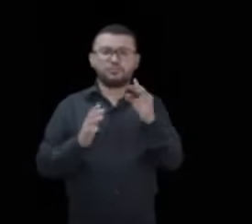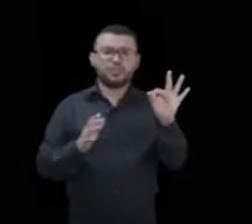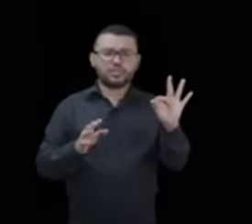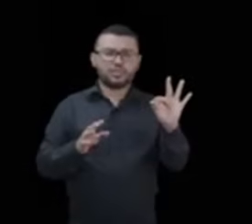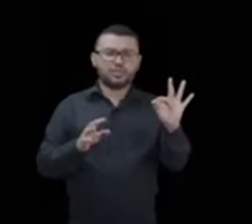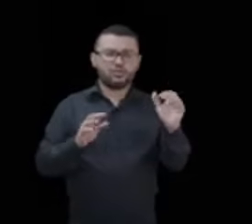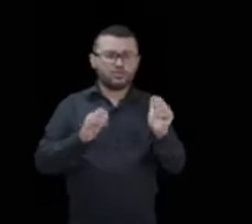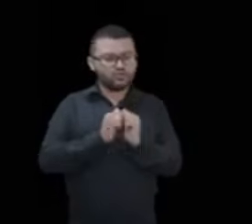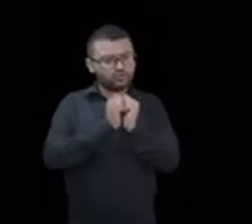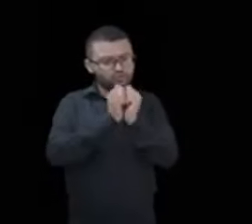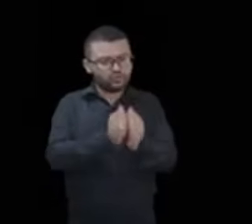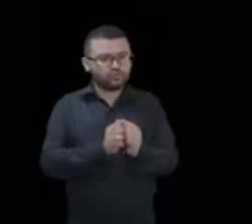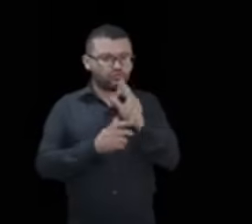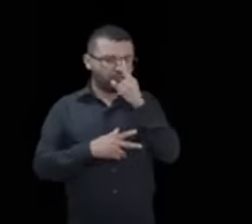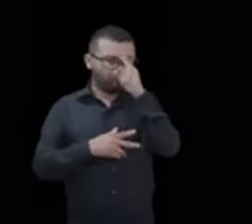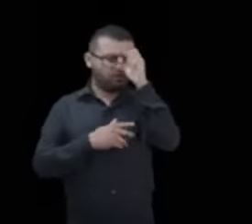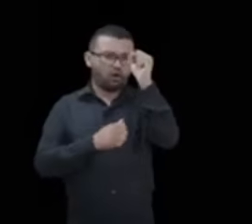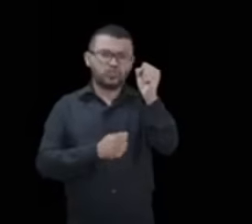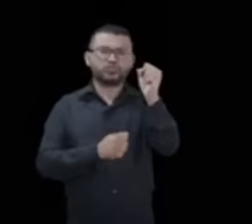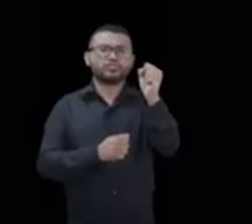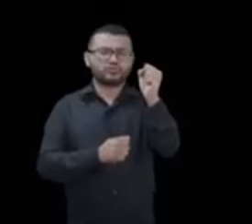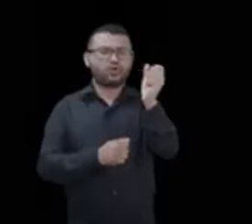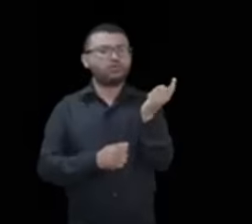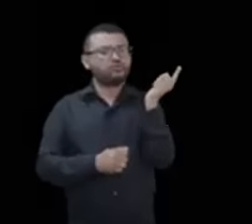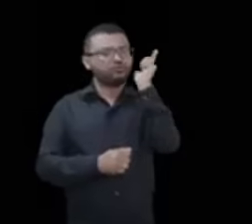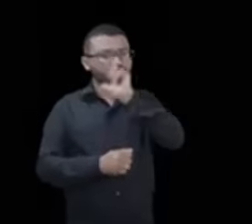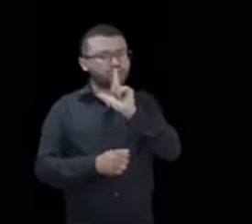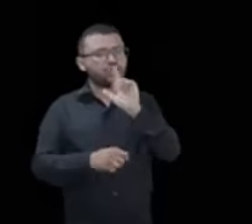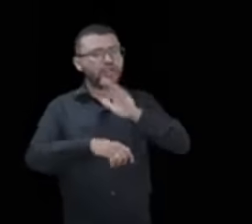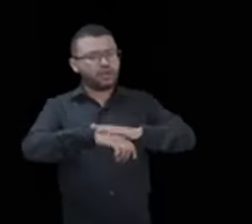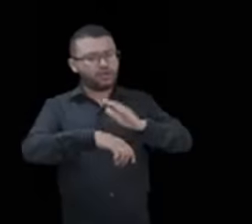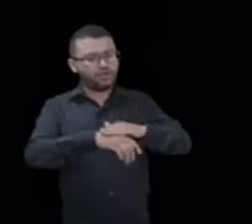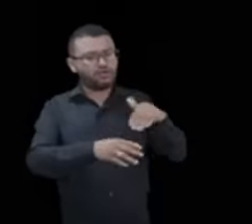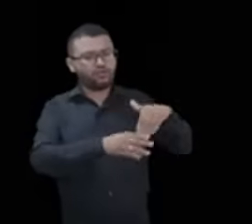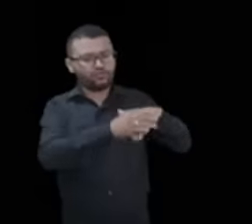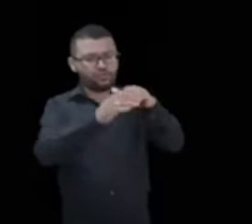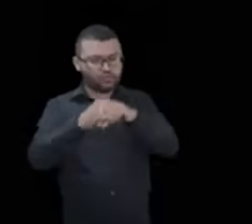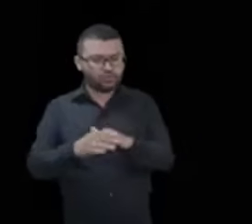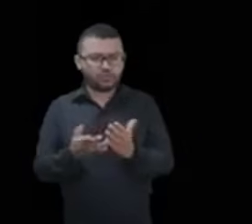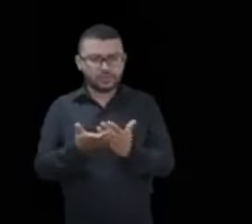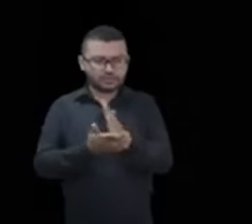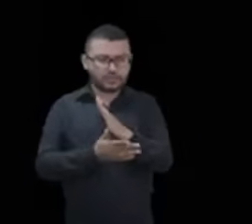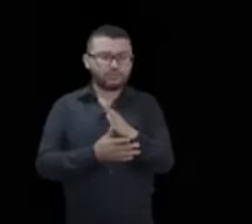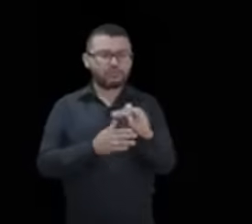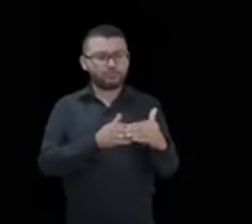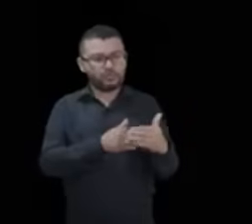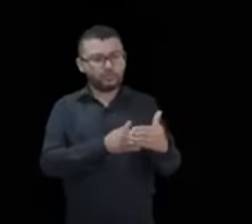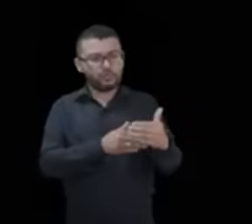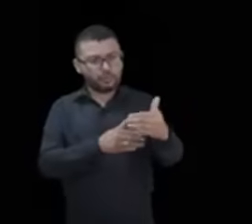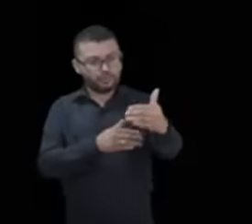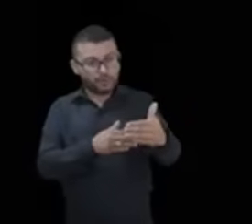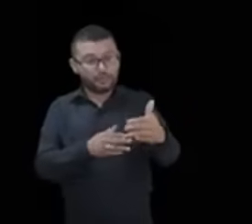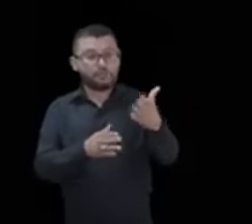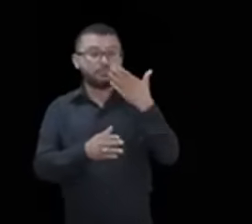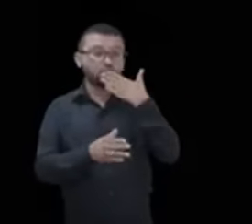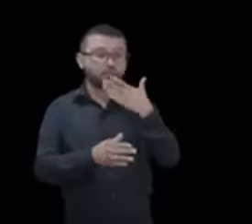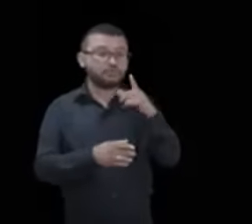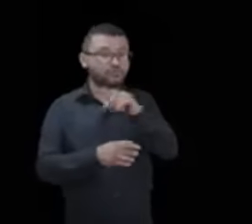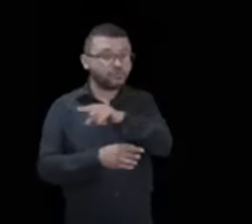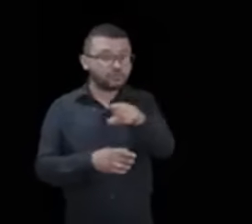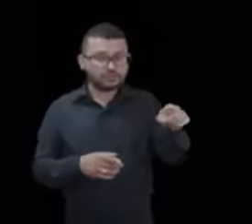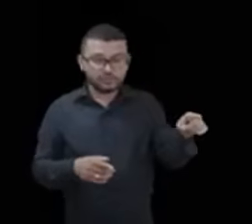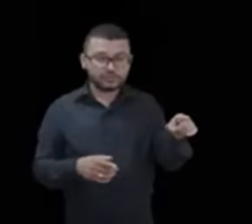unifique, para que a gente chegue forte nas disputas que nós teremos pela frente. Mas quero fazer um convite a